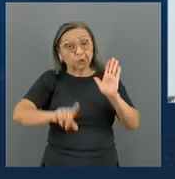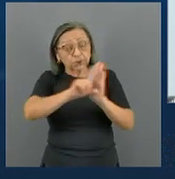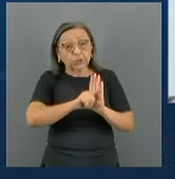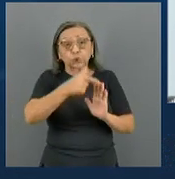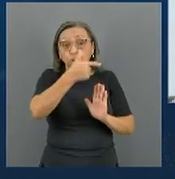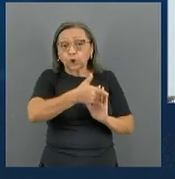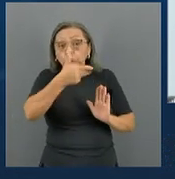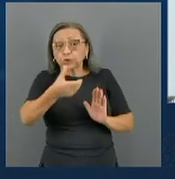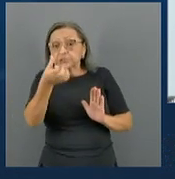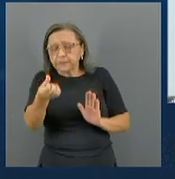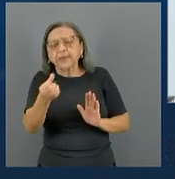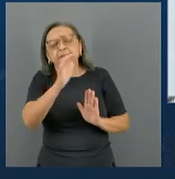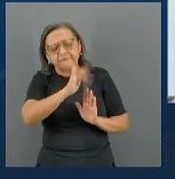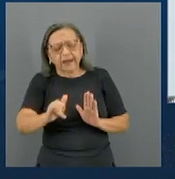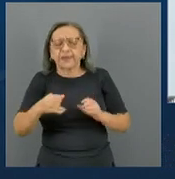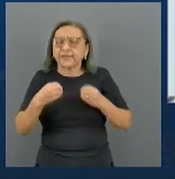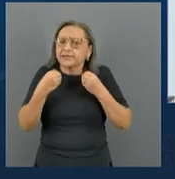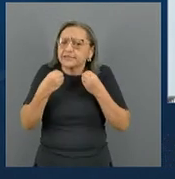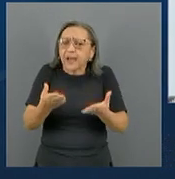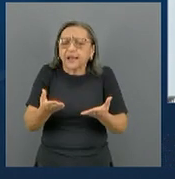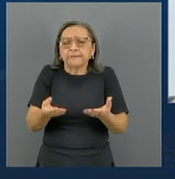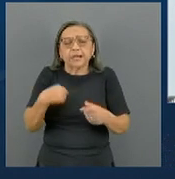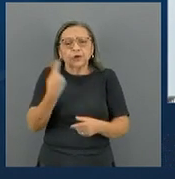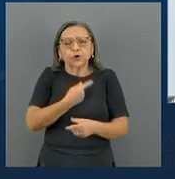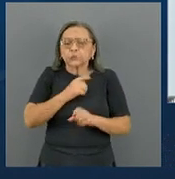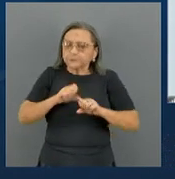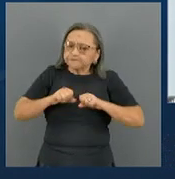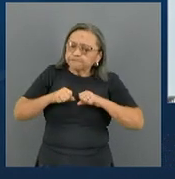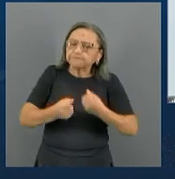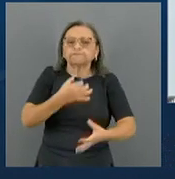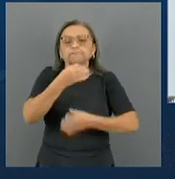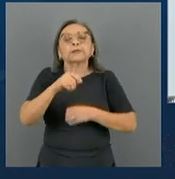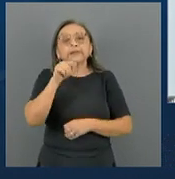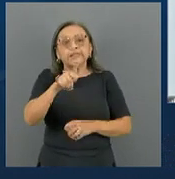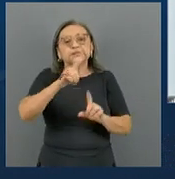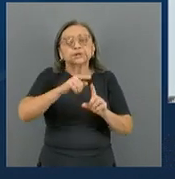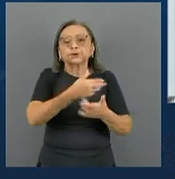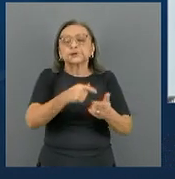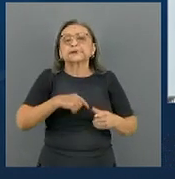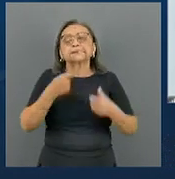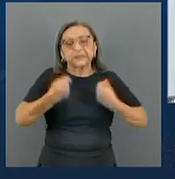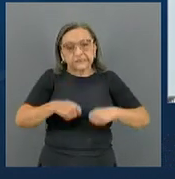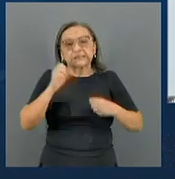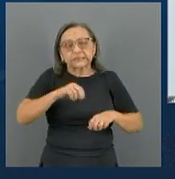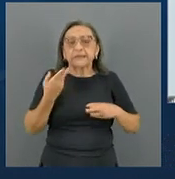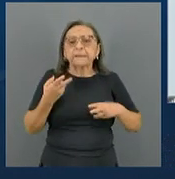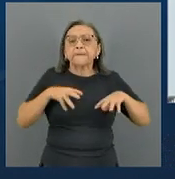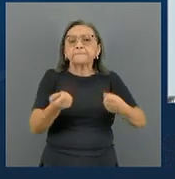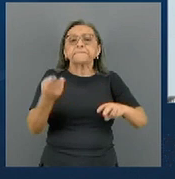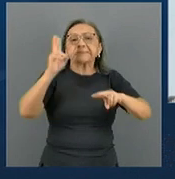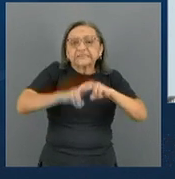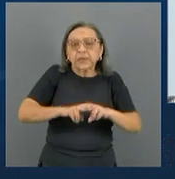nos propiciar um reforço argumentativo de que essa situação demanda uma prisão cautelar pela